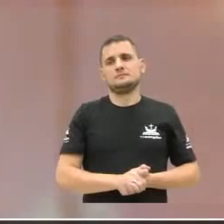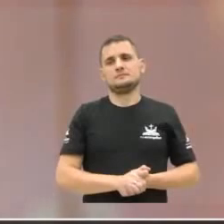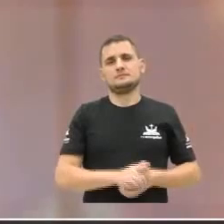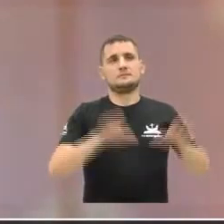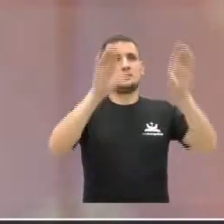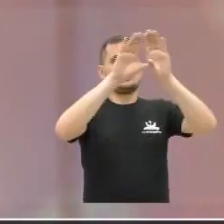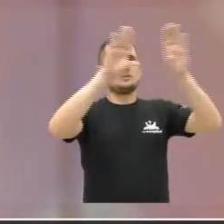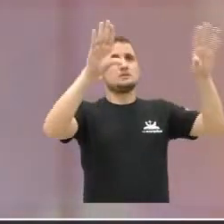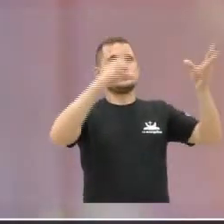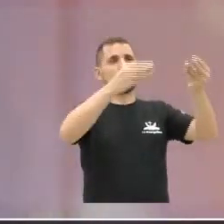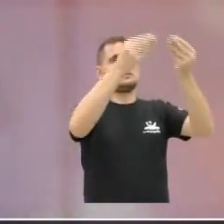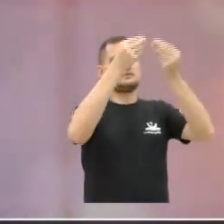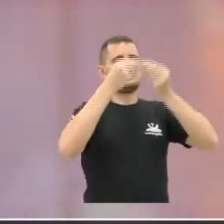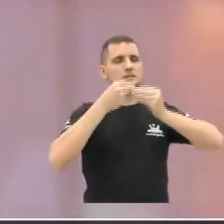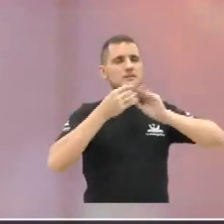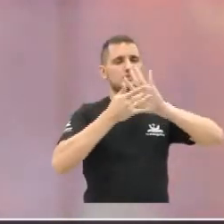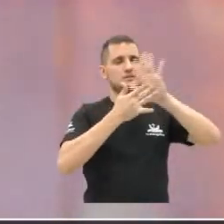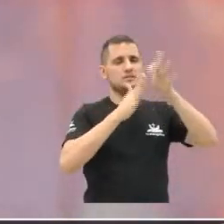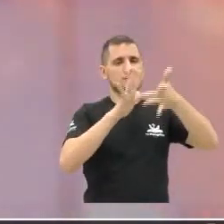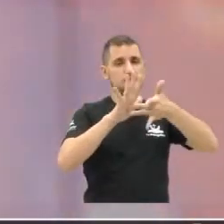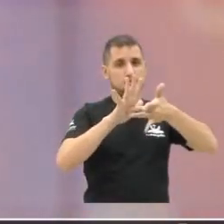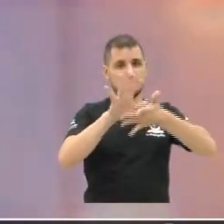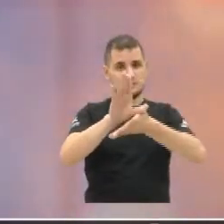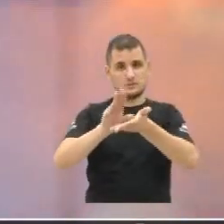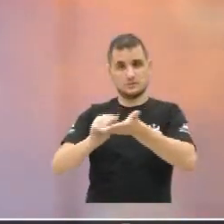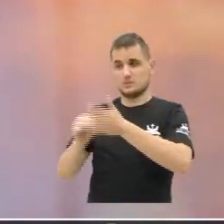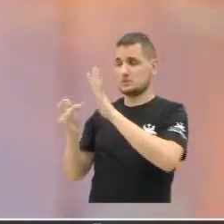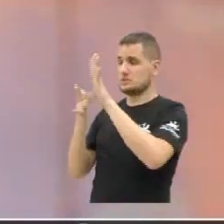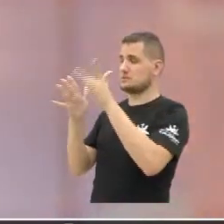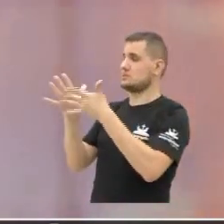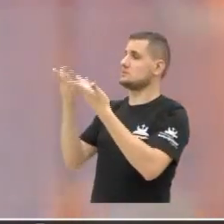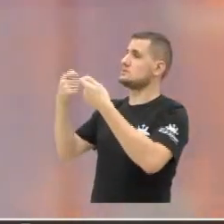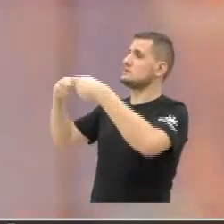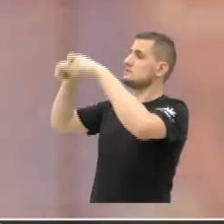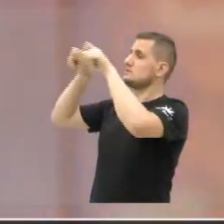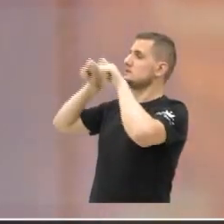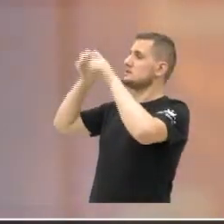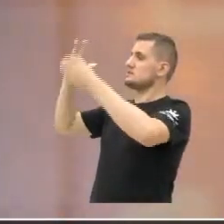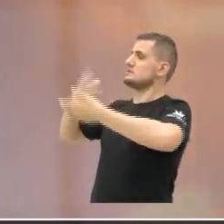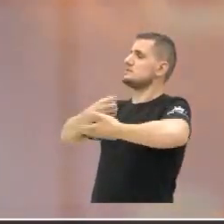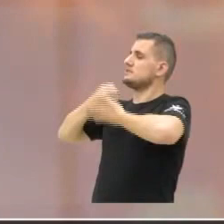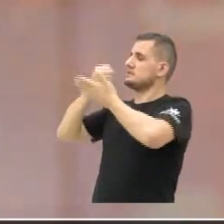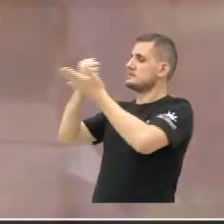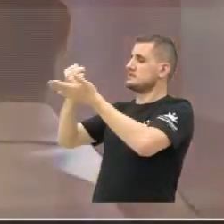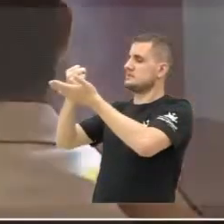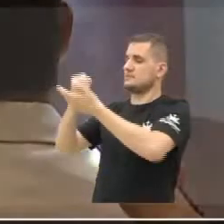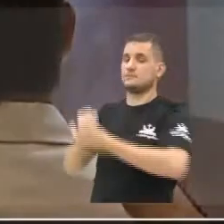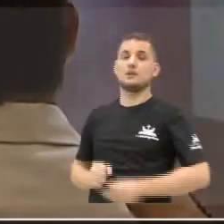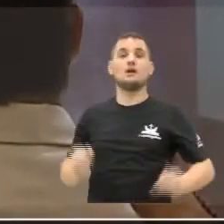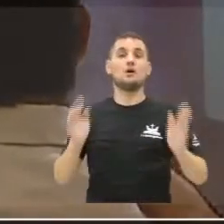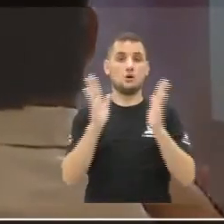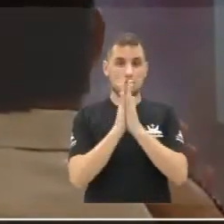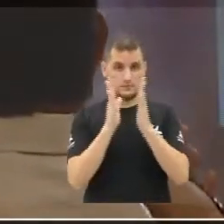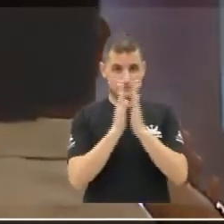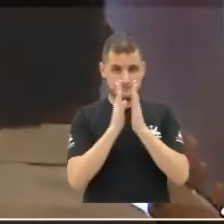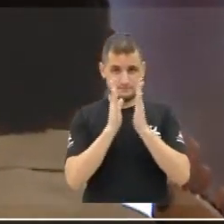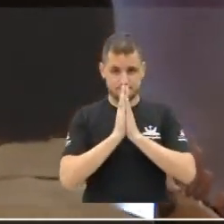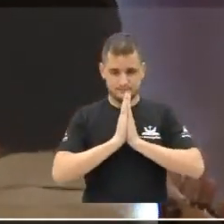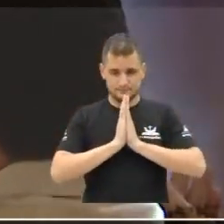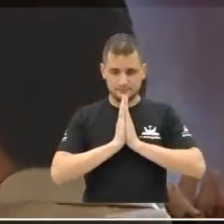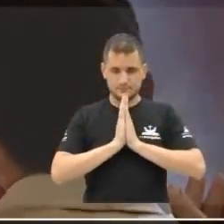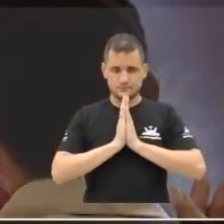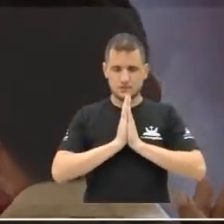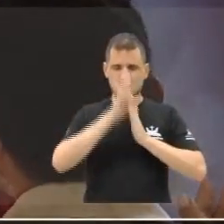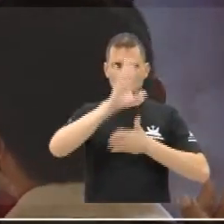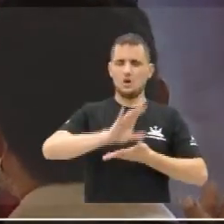louvor. Do céu lhe destes o pão que contém todo o sabor. Oremos.